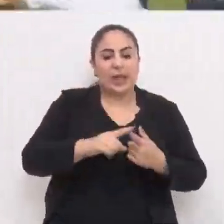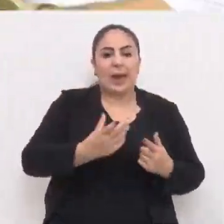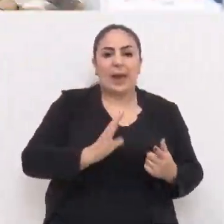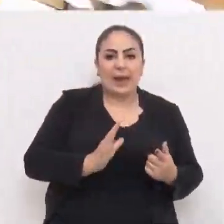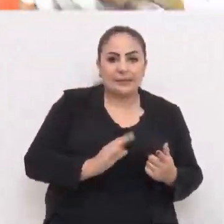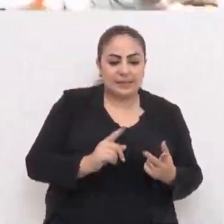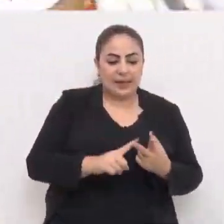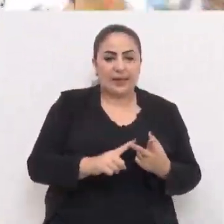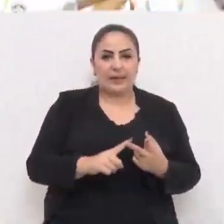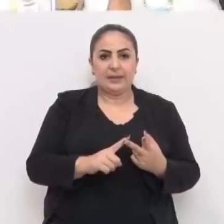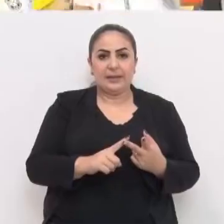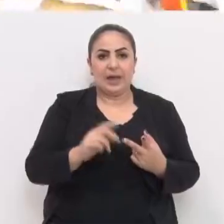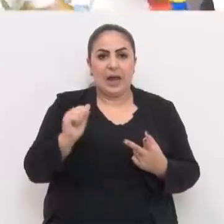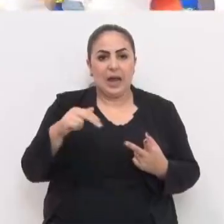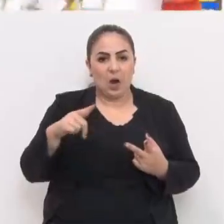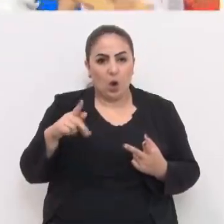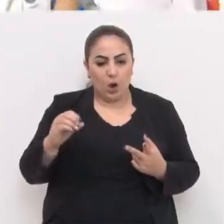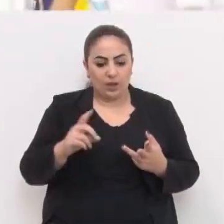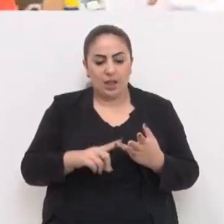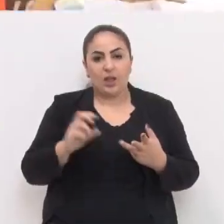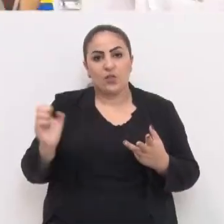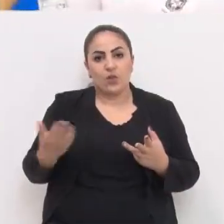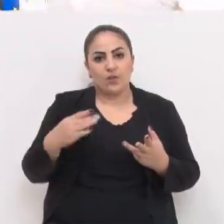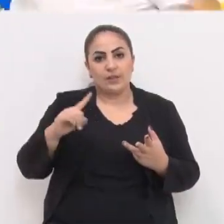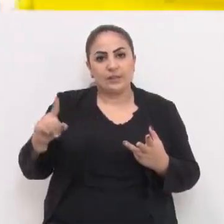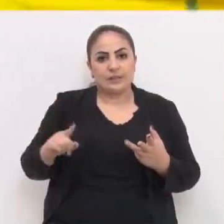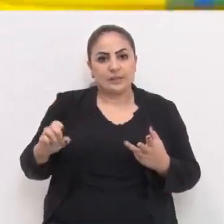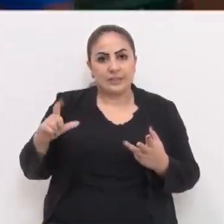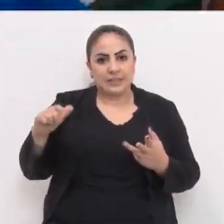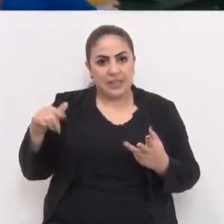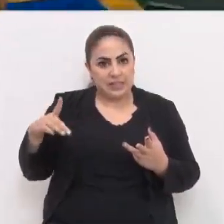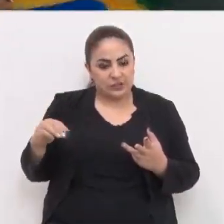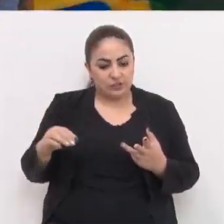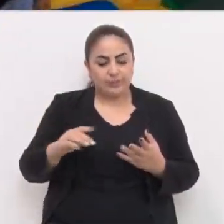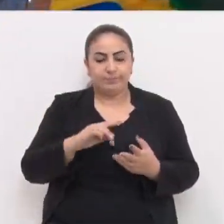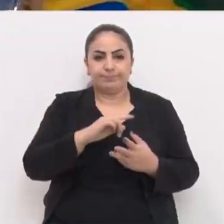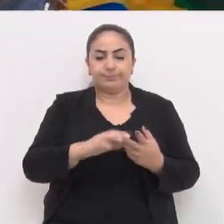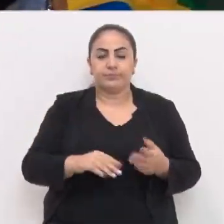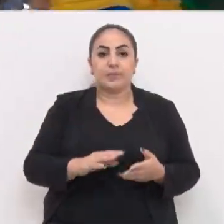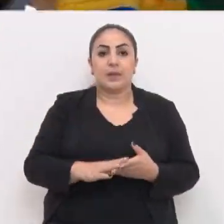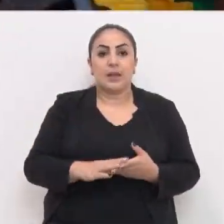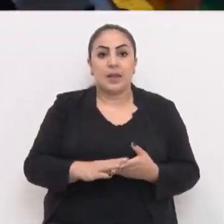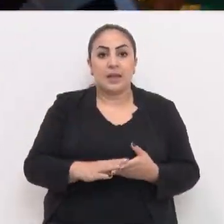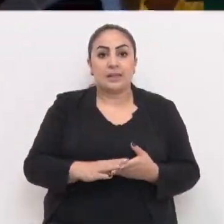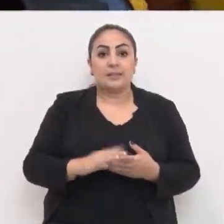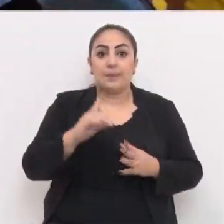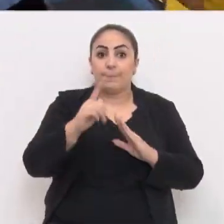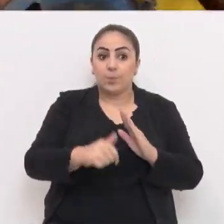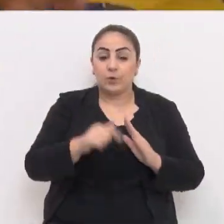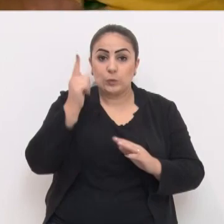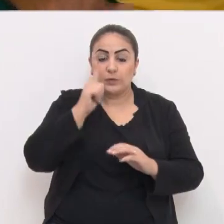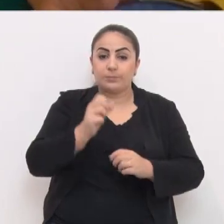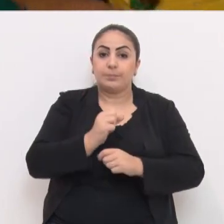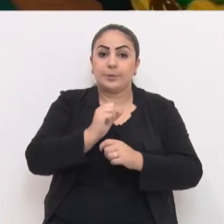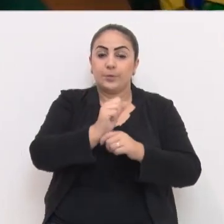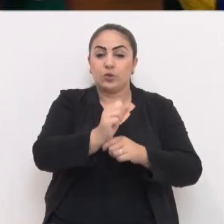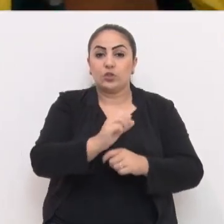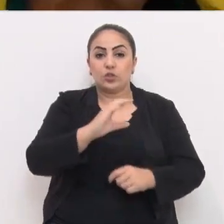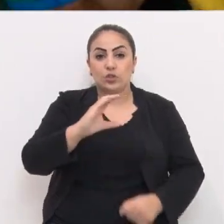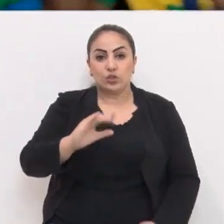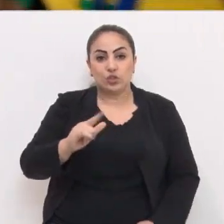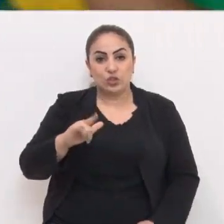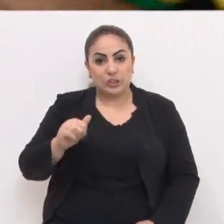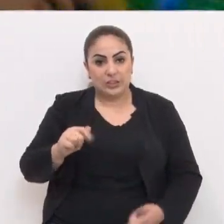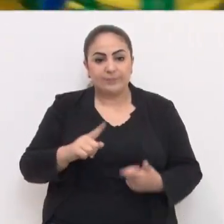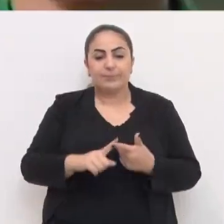Nova Zelândia e Angola na fase classificatória. Nas oitavas venceu o Chile e nas quartas a